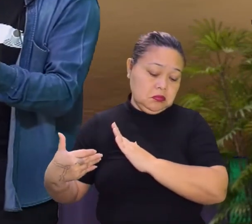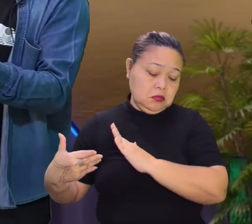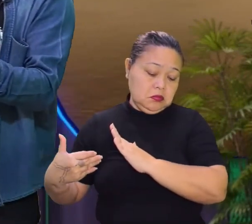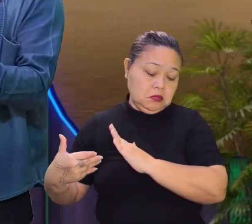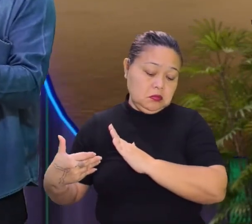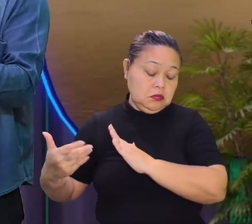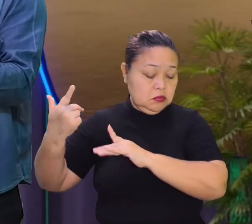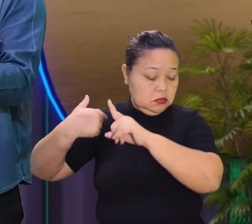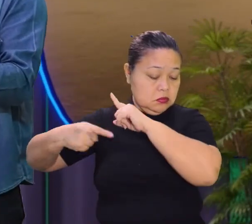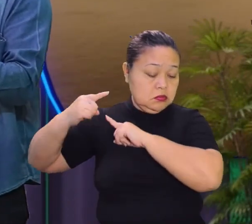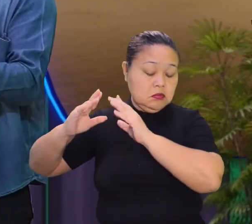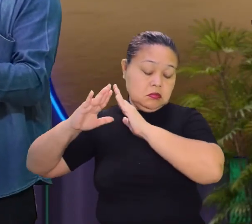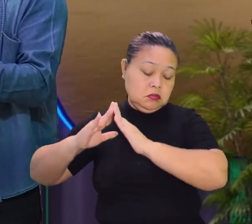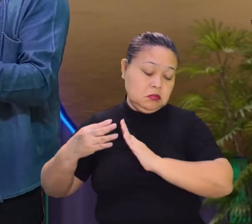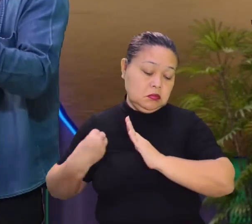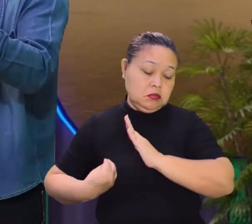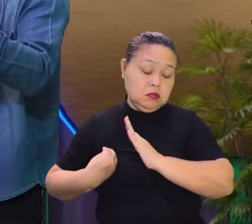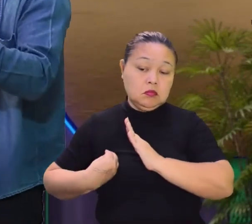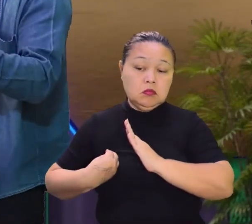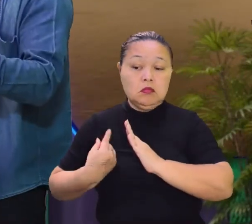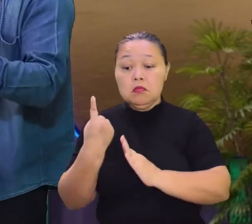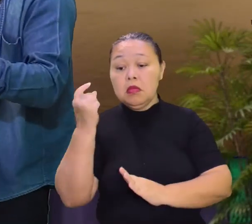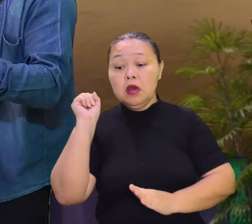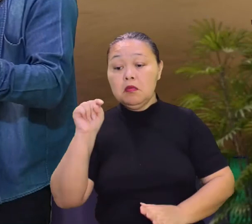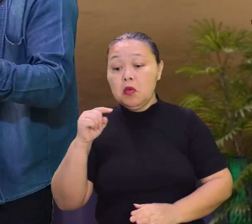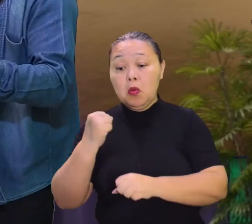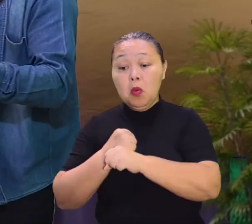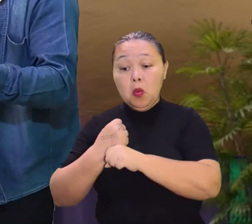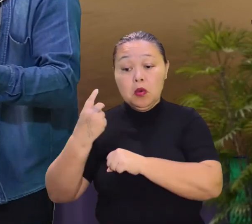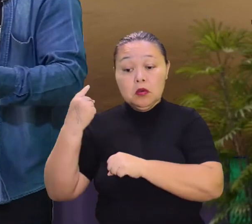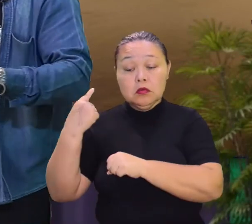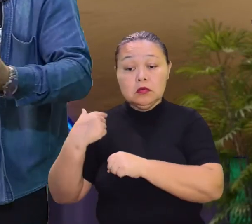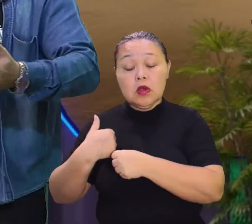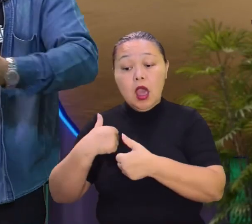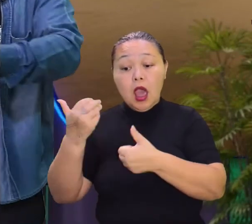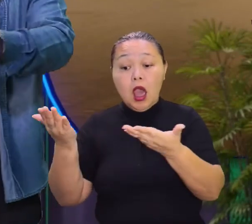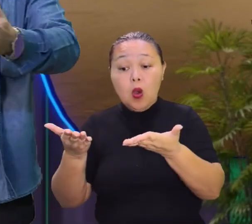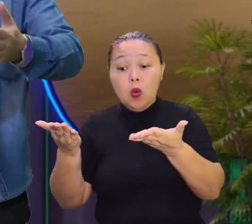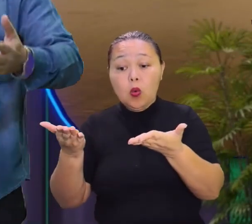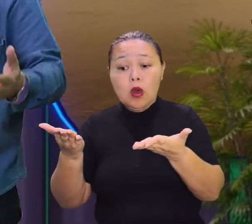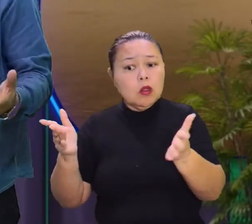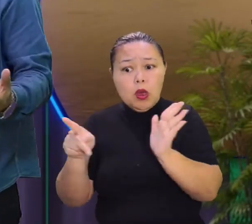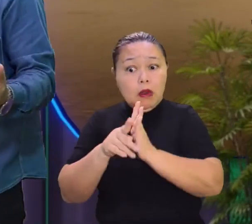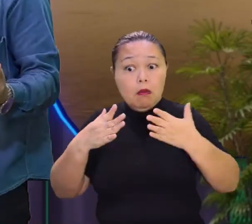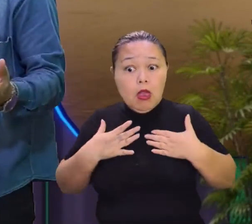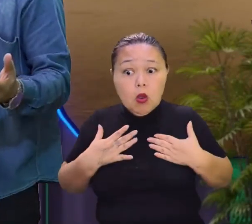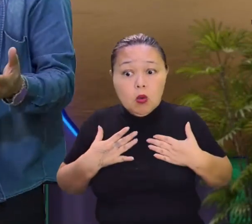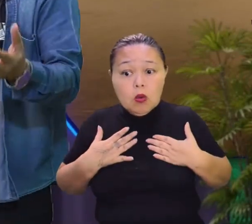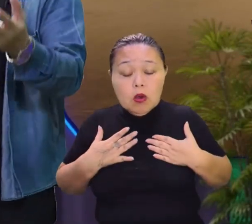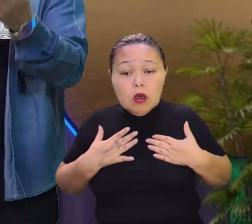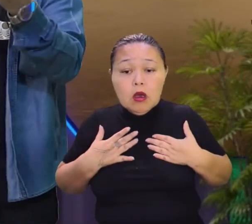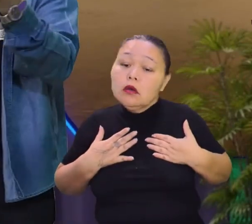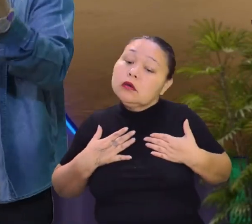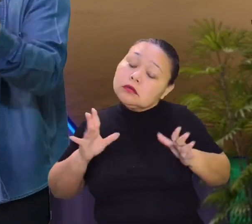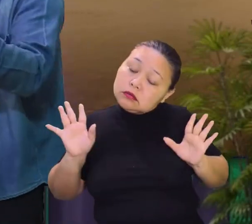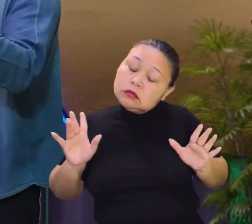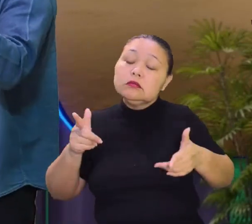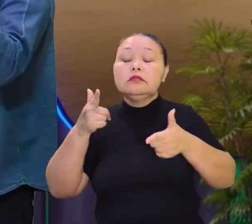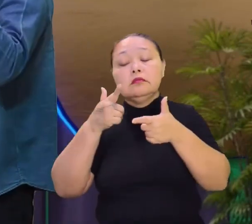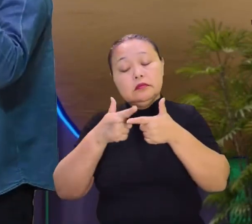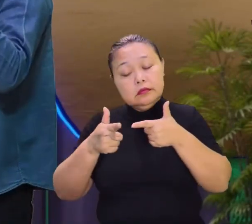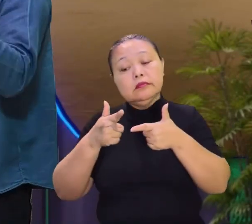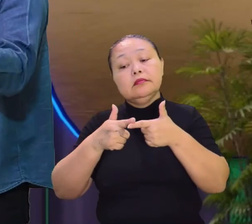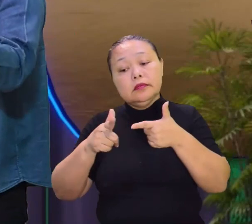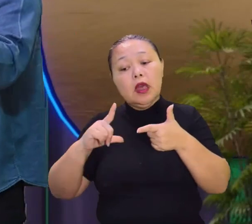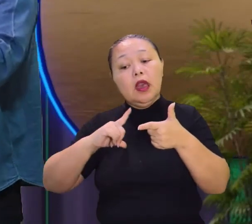meus antepassados vivem aqui há mais de 1000 anos. E agora isso aqui não é mais meu? E então isso aí gerou problemas